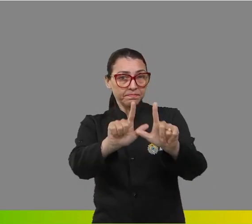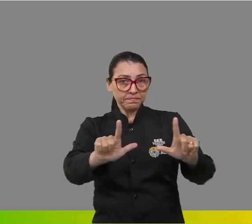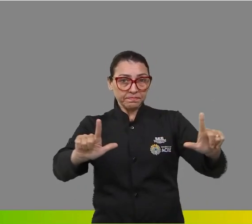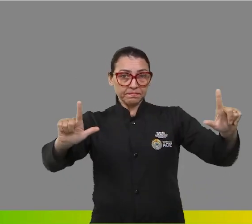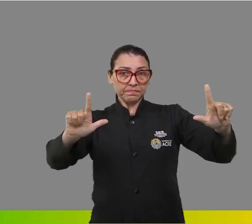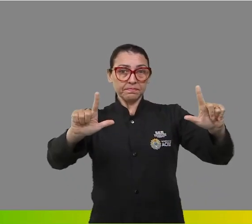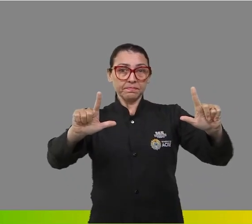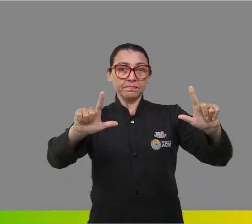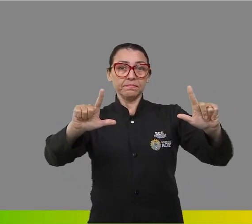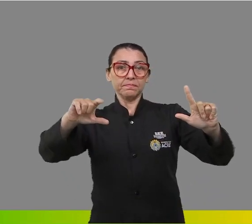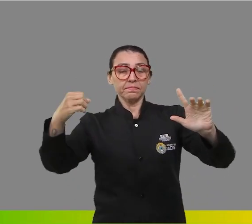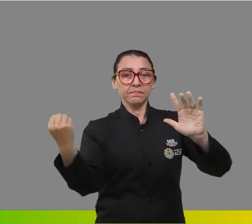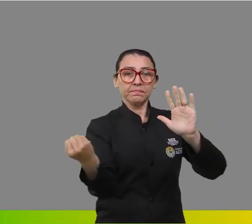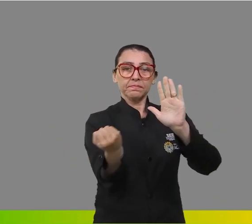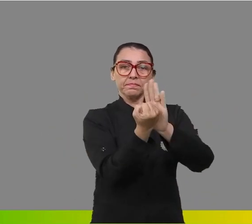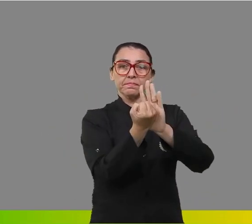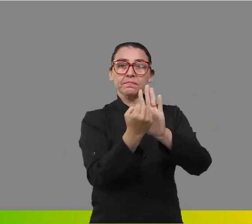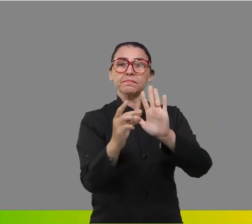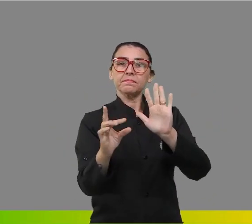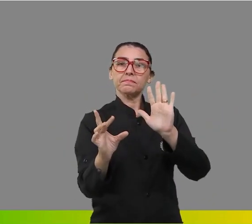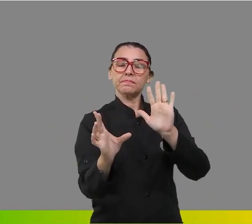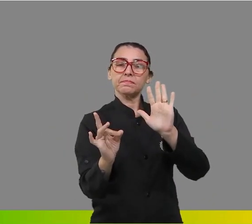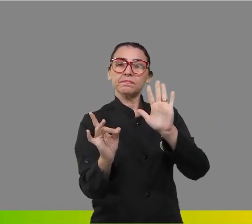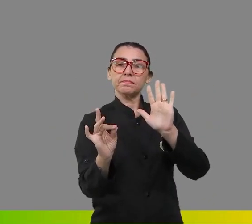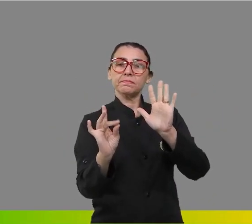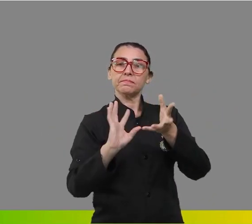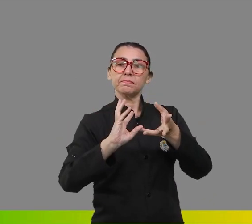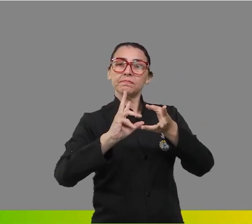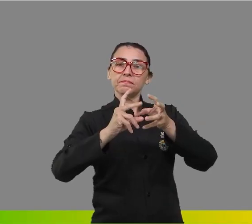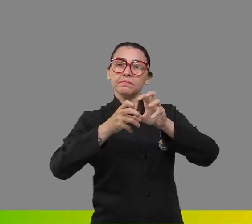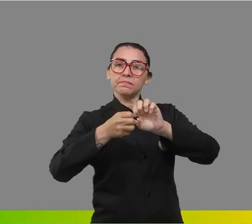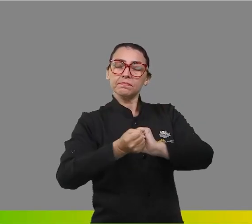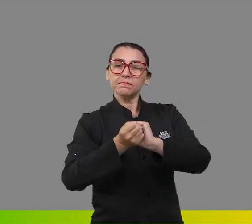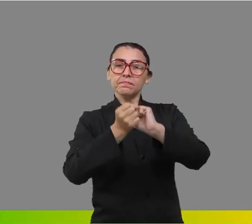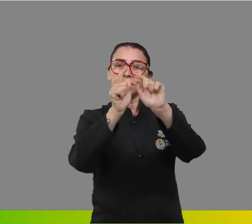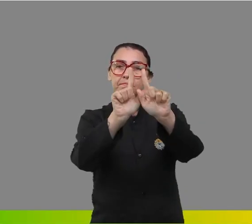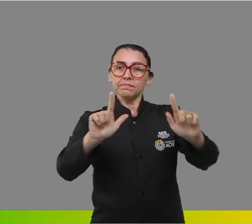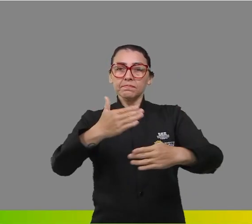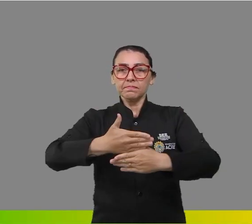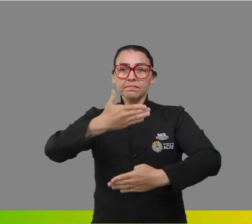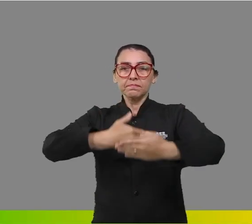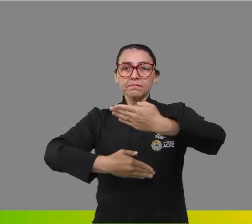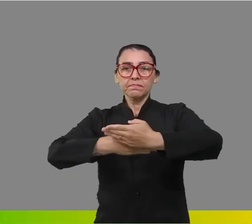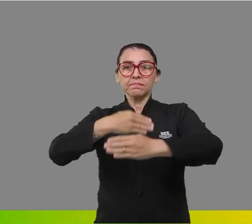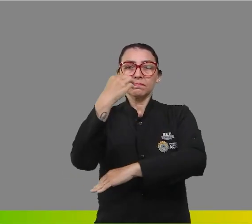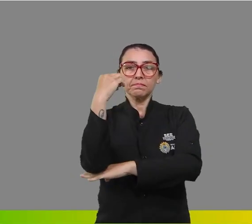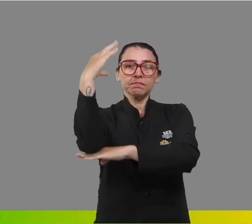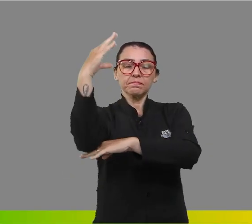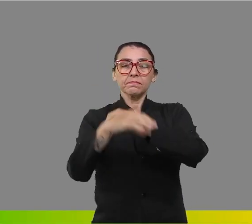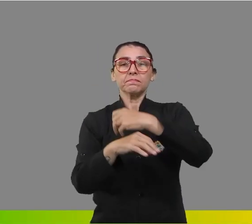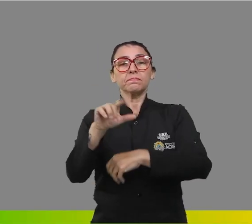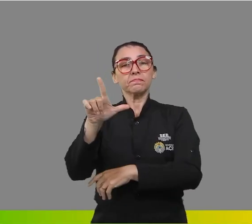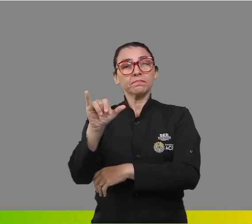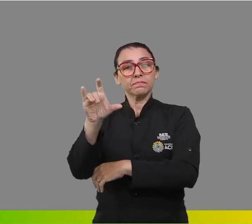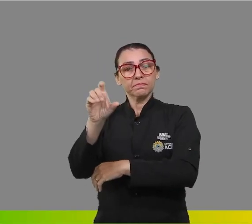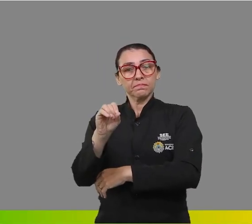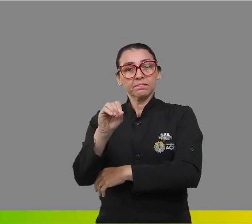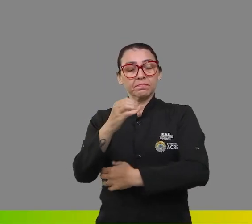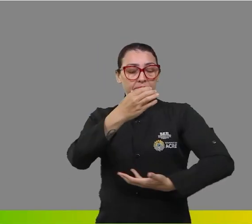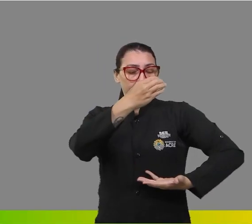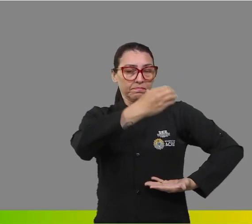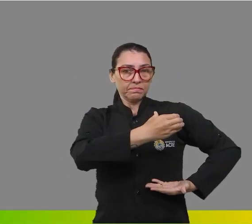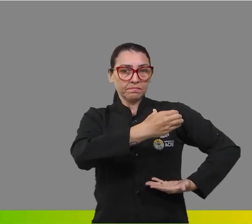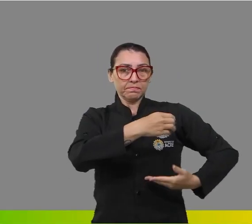cartaz fixado com cola artesanal em muros, postes, lixeiras, entre